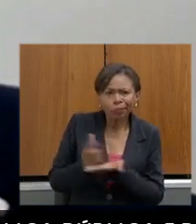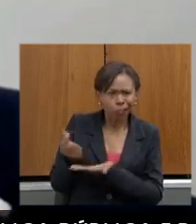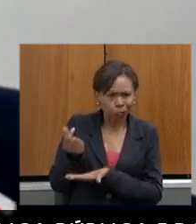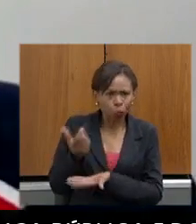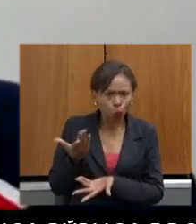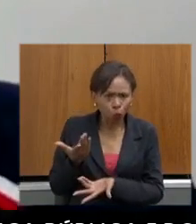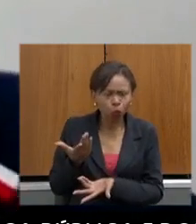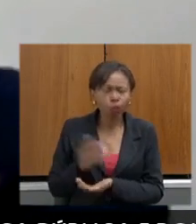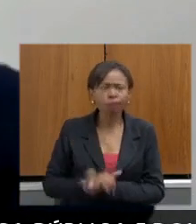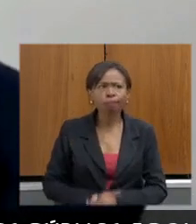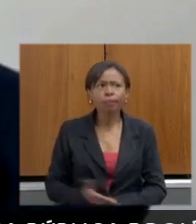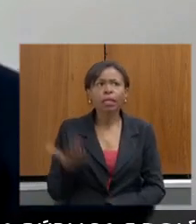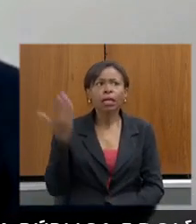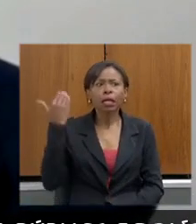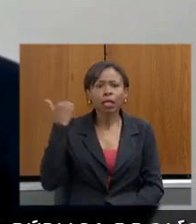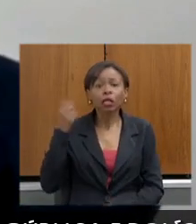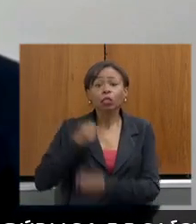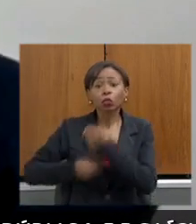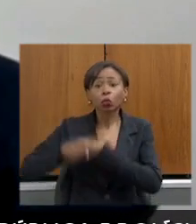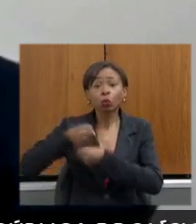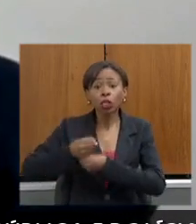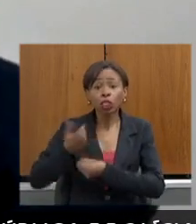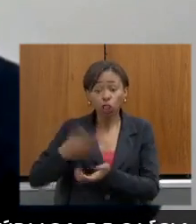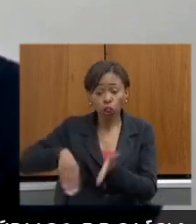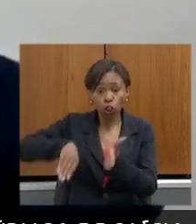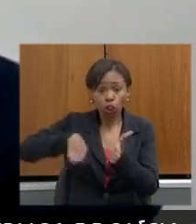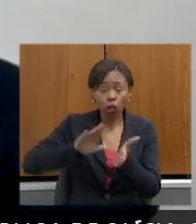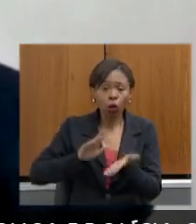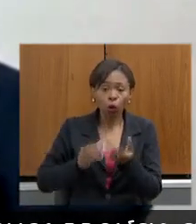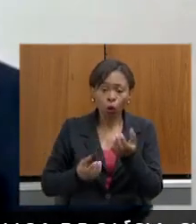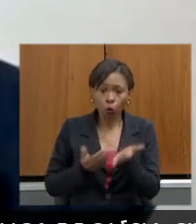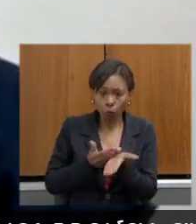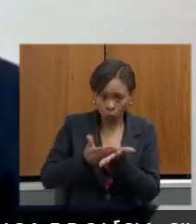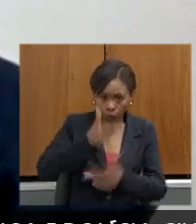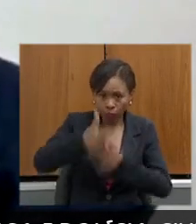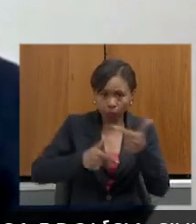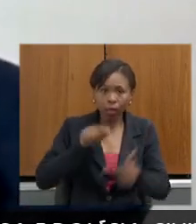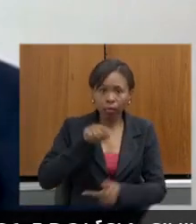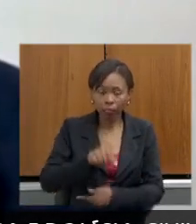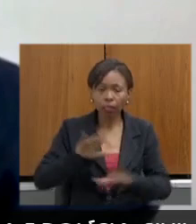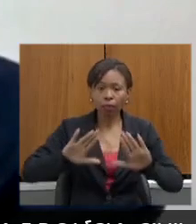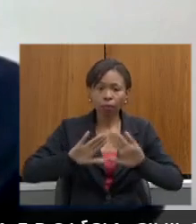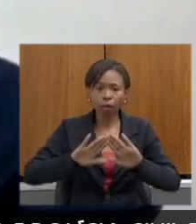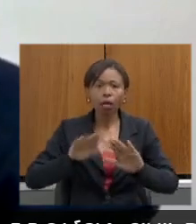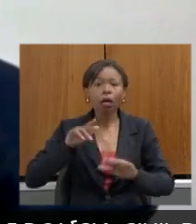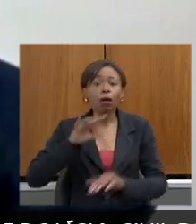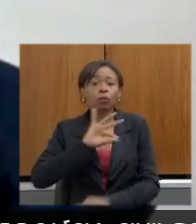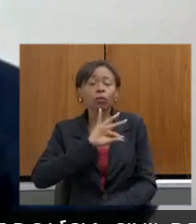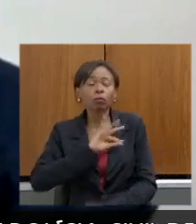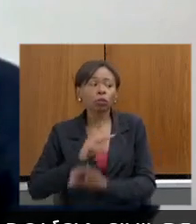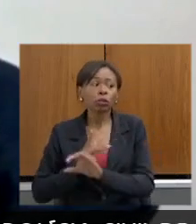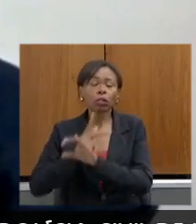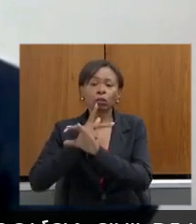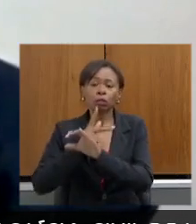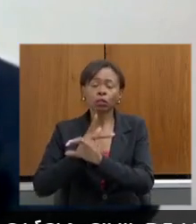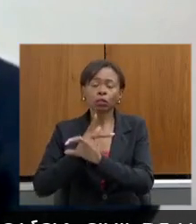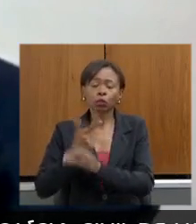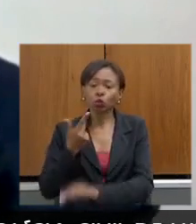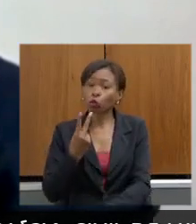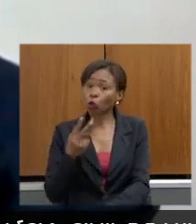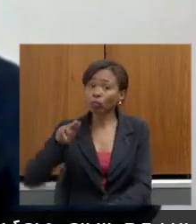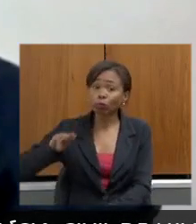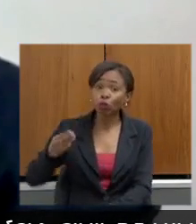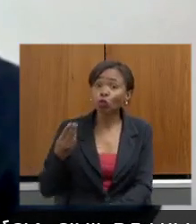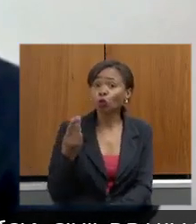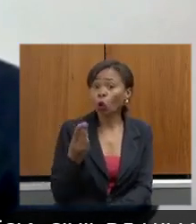é aquele ano que nós chegamos na Assembleia por isso eu tinha conseguido dois milhões e oitocentos tem recursos de emendas